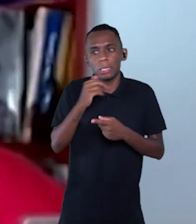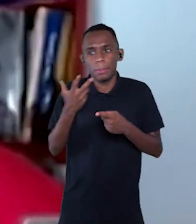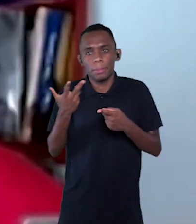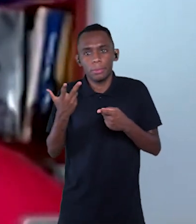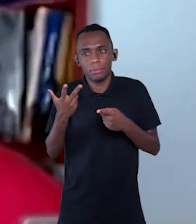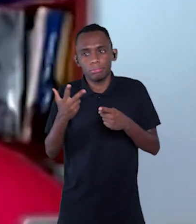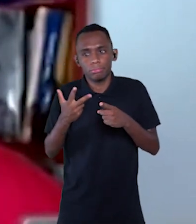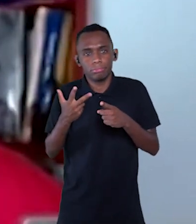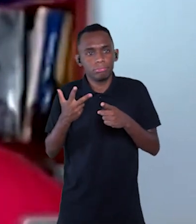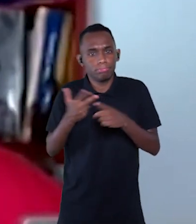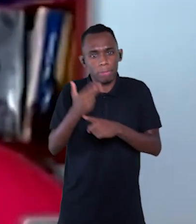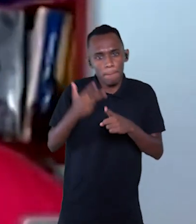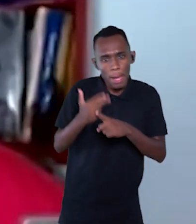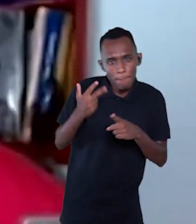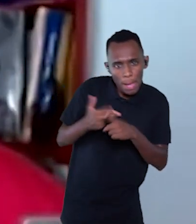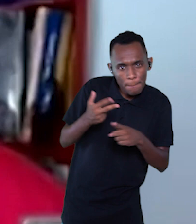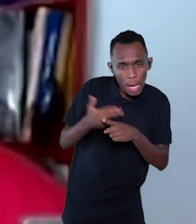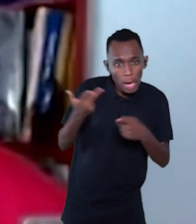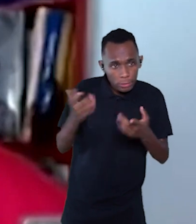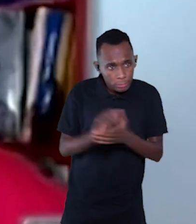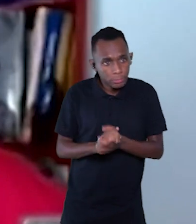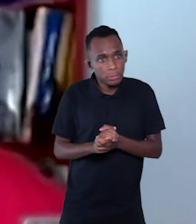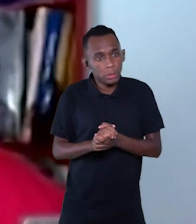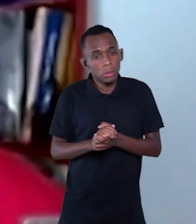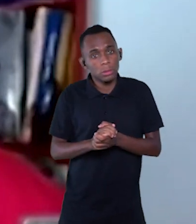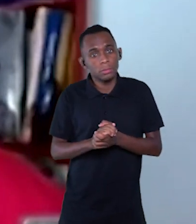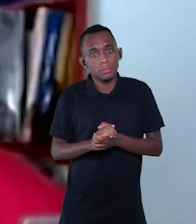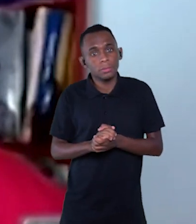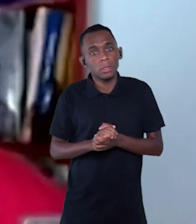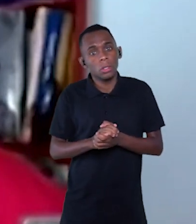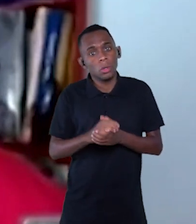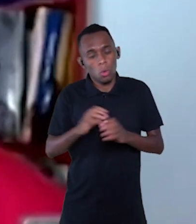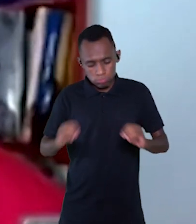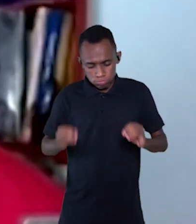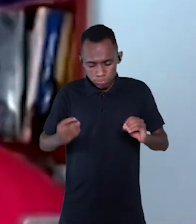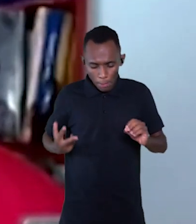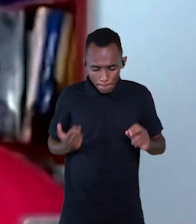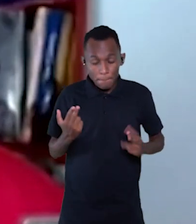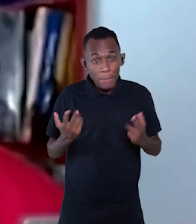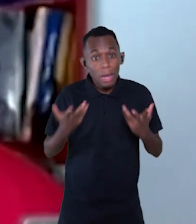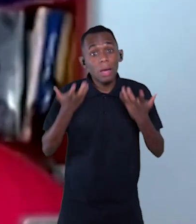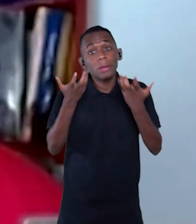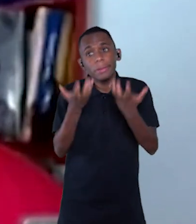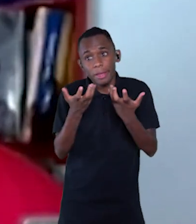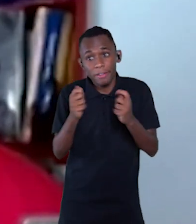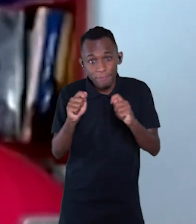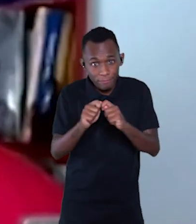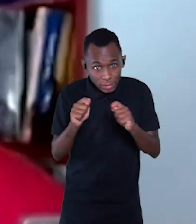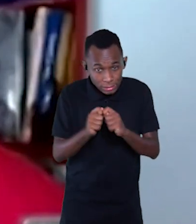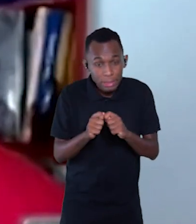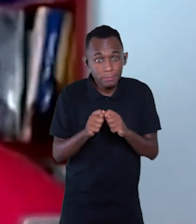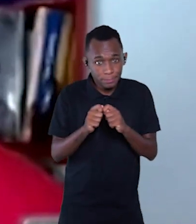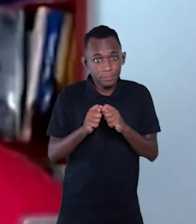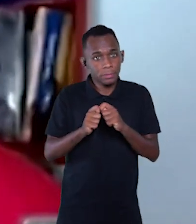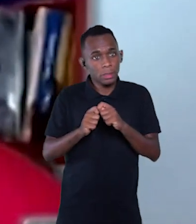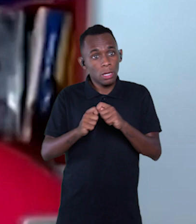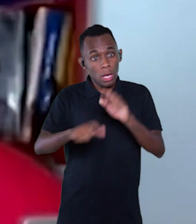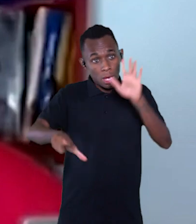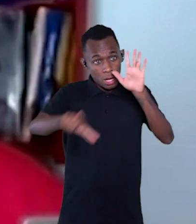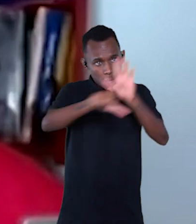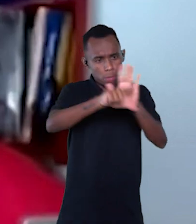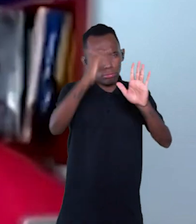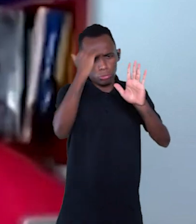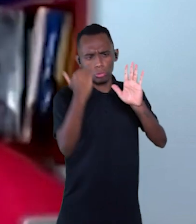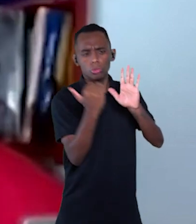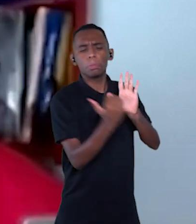de esterilização, né, ou a vasectomia, ou a própria ligadura de trompas e tal, eles querem fazer isso, e a lei está